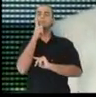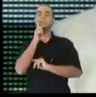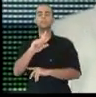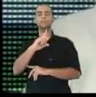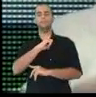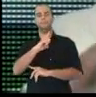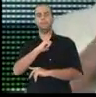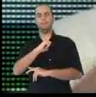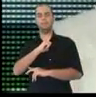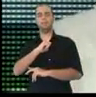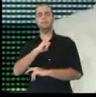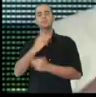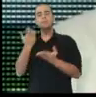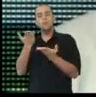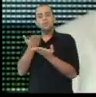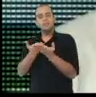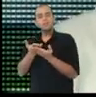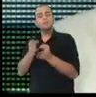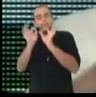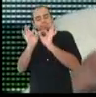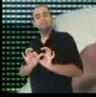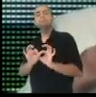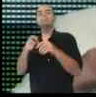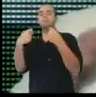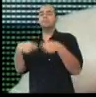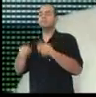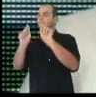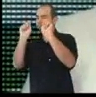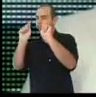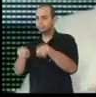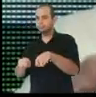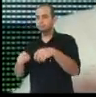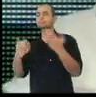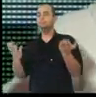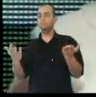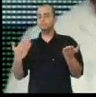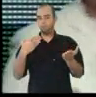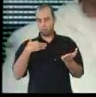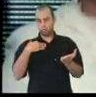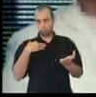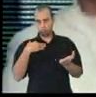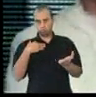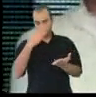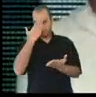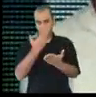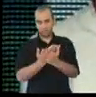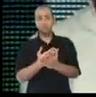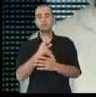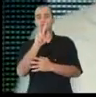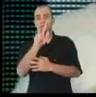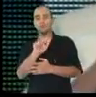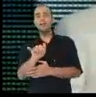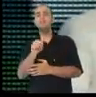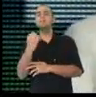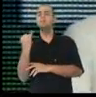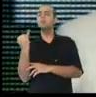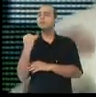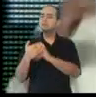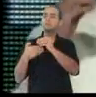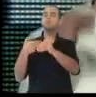o tratamento que elas merecem. Eu considero que vai ser muito importante daqui para frente